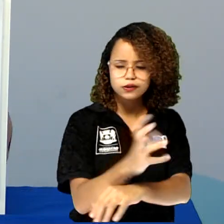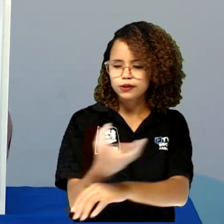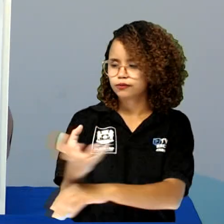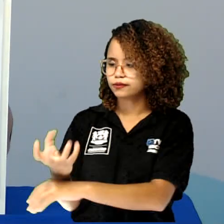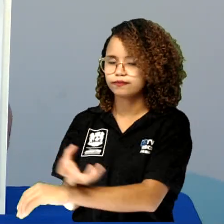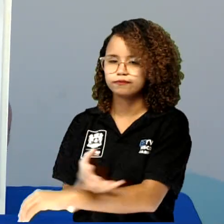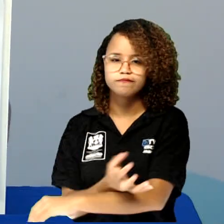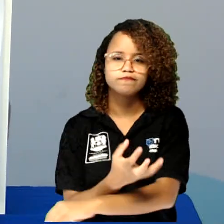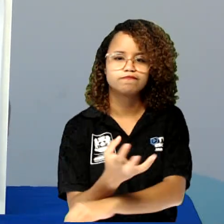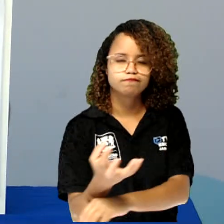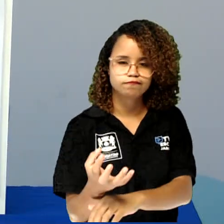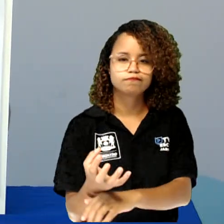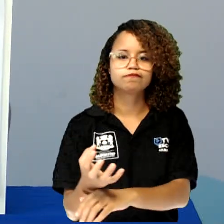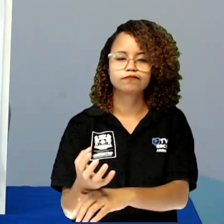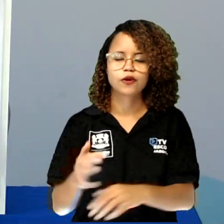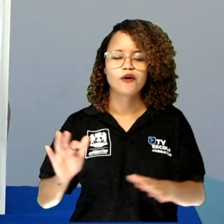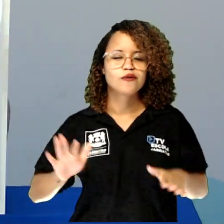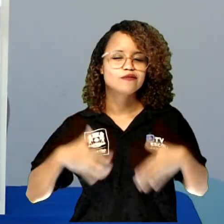felizes,